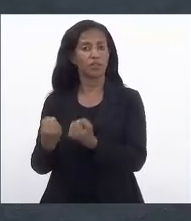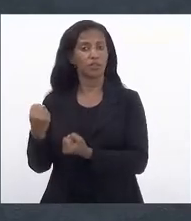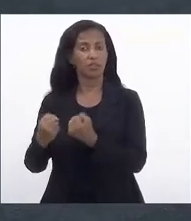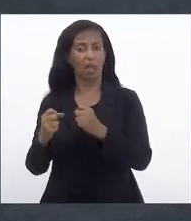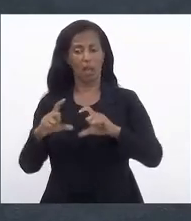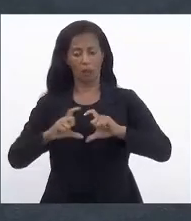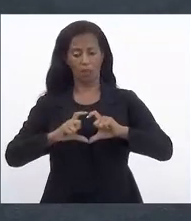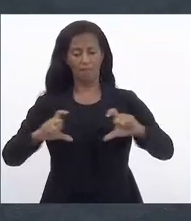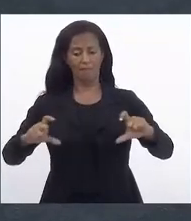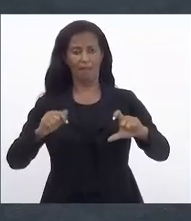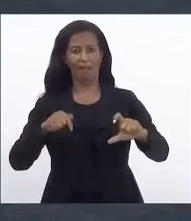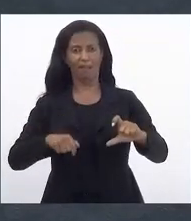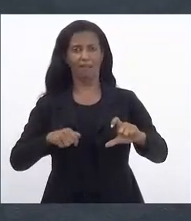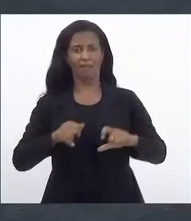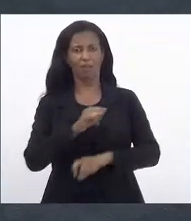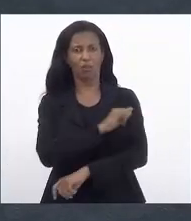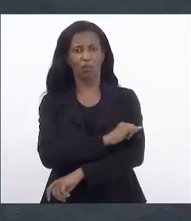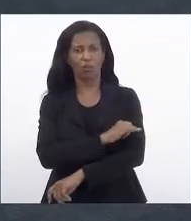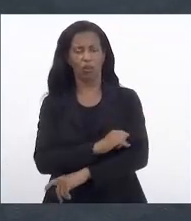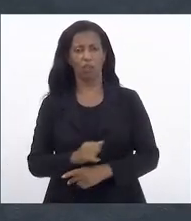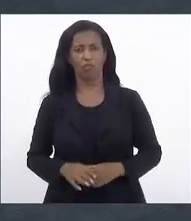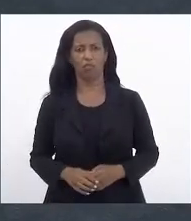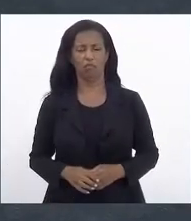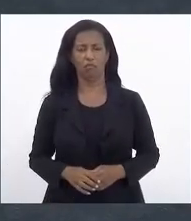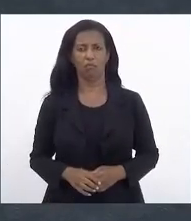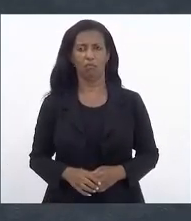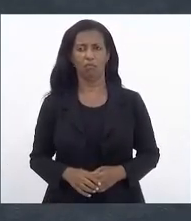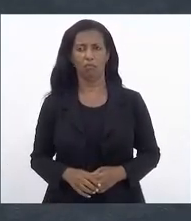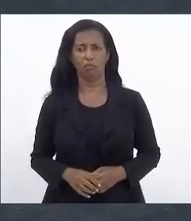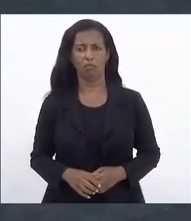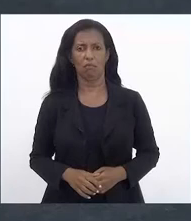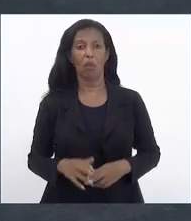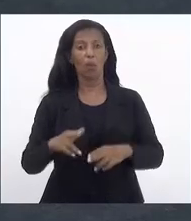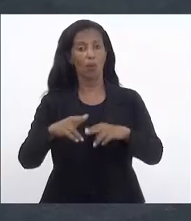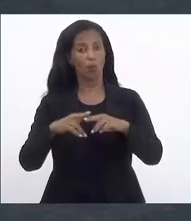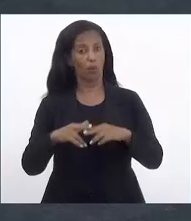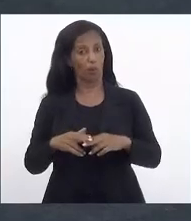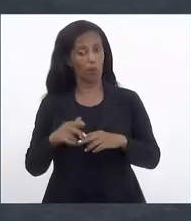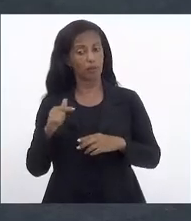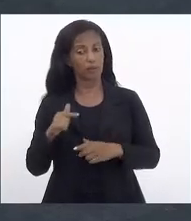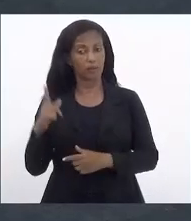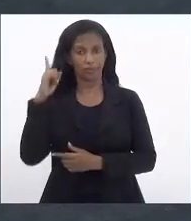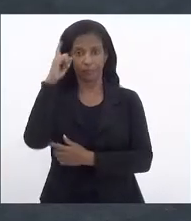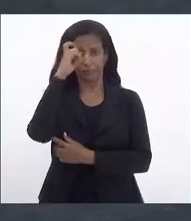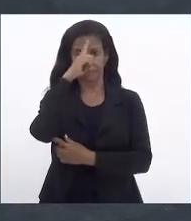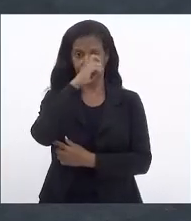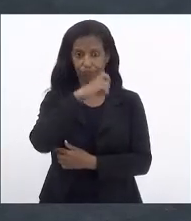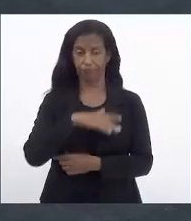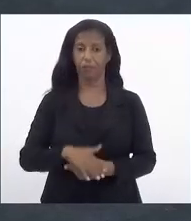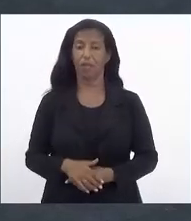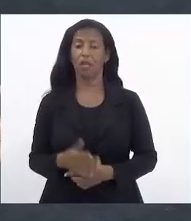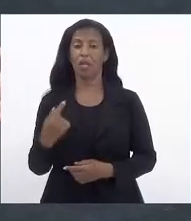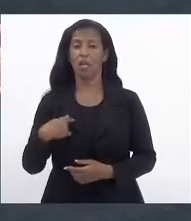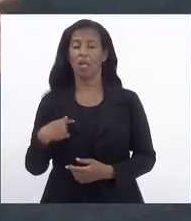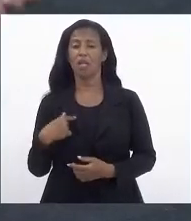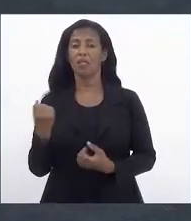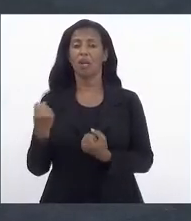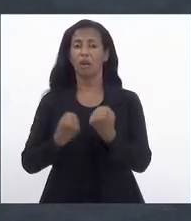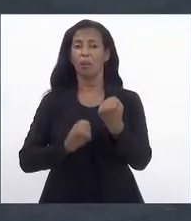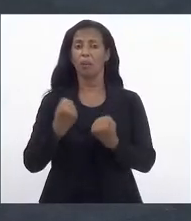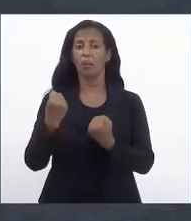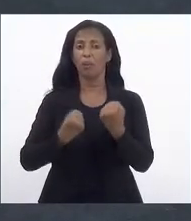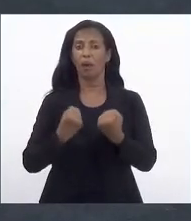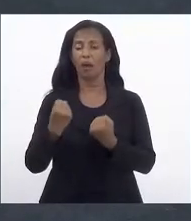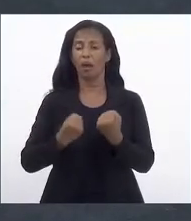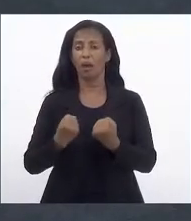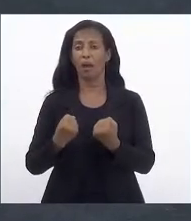emplacam aqui no Rio por conta dessa burocracia acabam operando com os veículos aqui no estado do Rio de